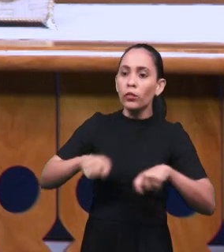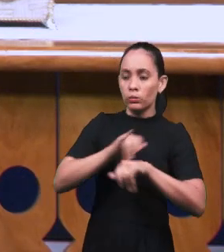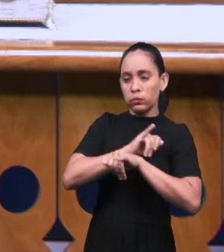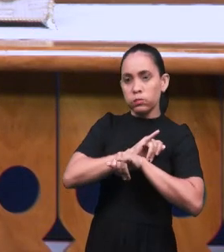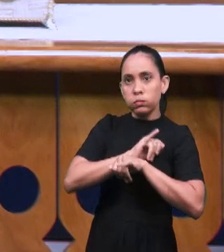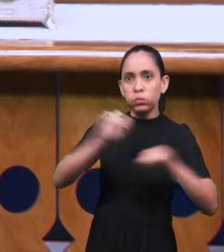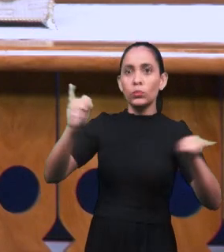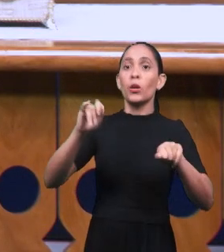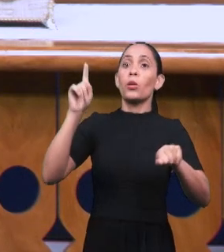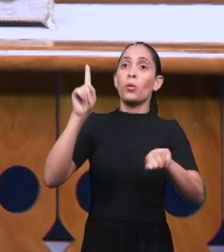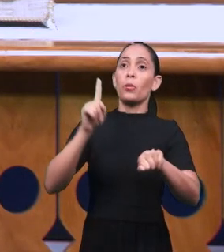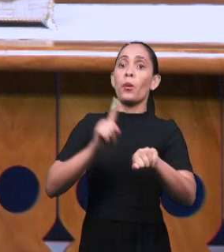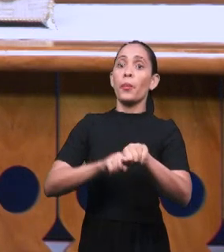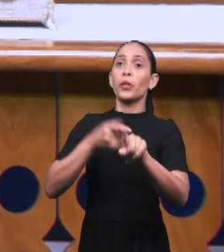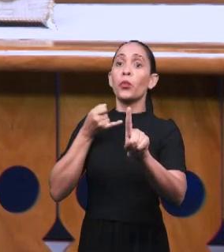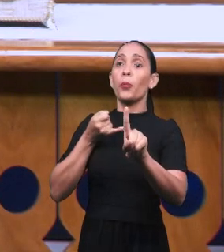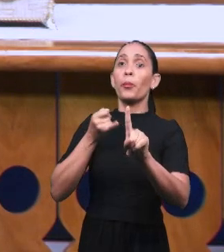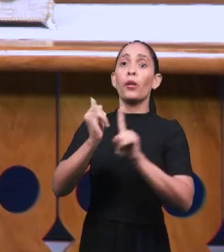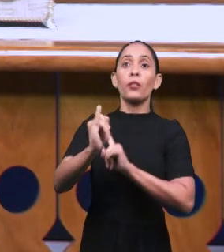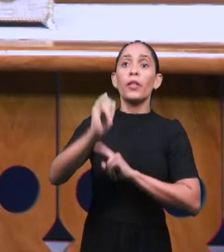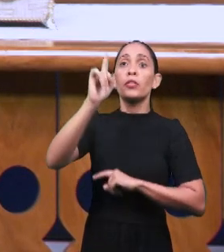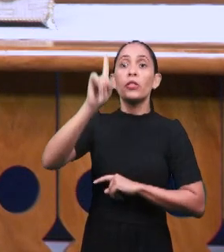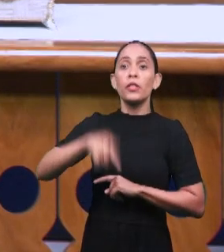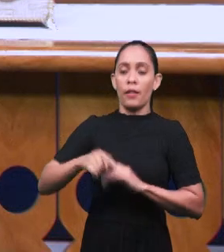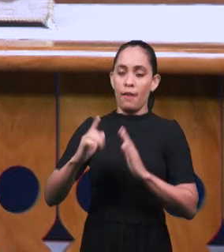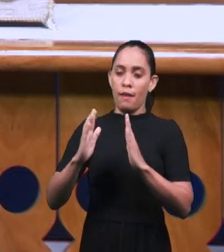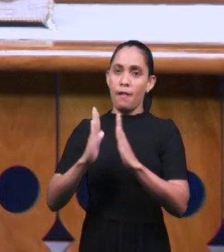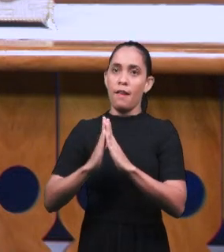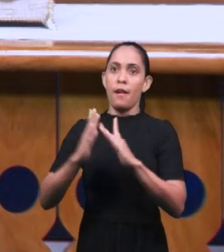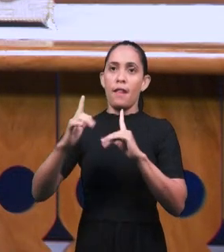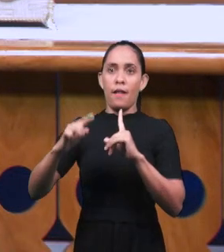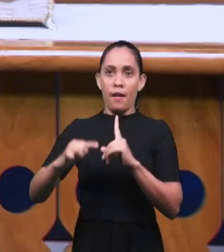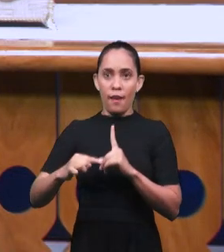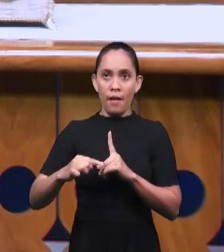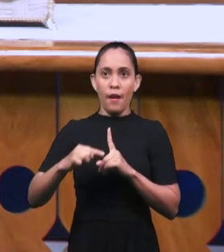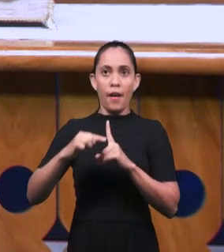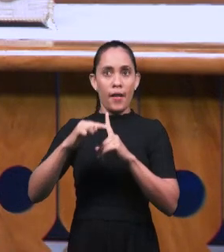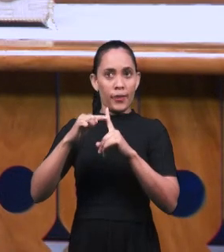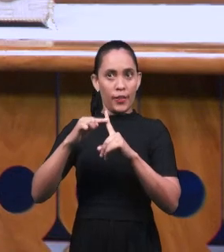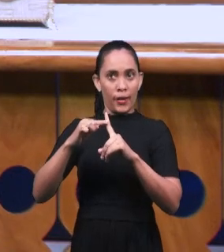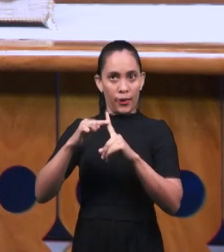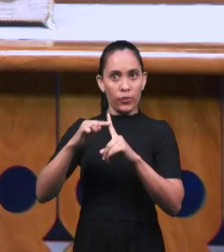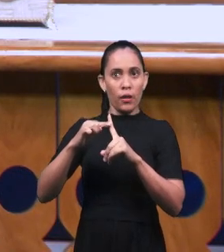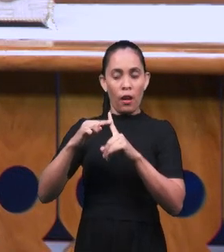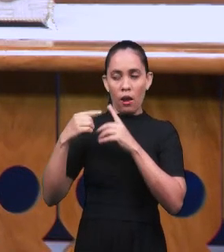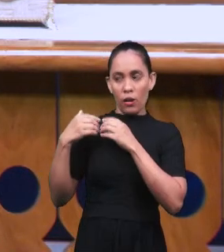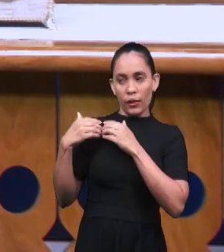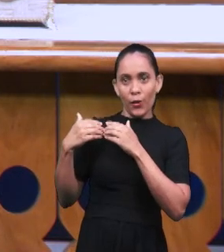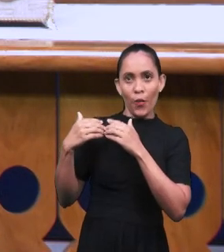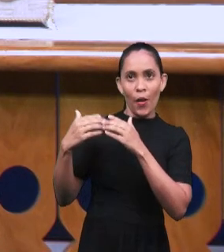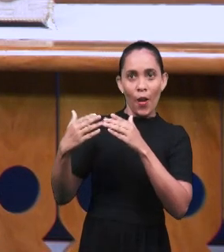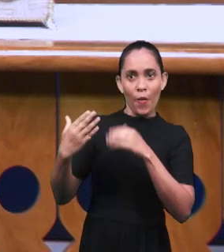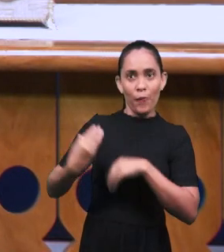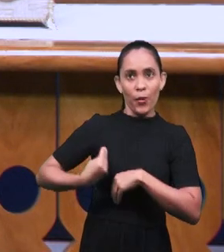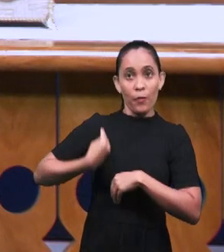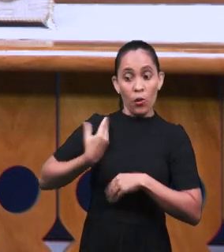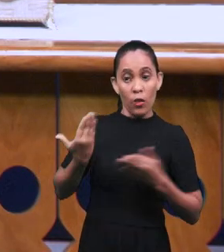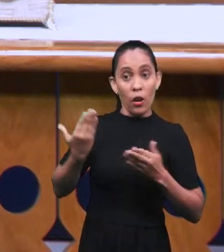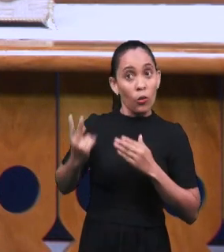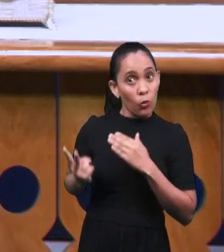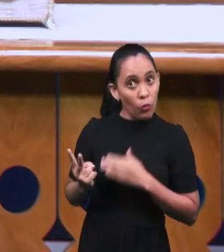momento profético que a igreja viveu, está vivendo e irá